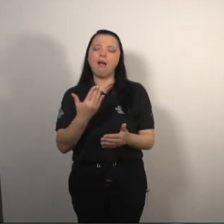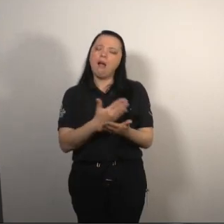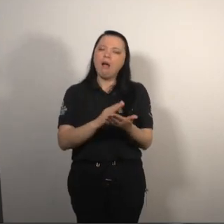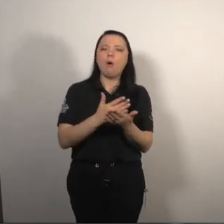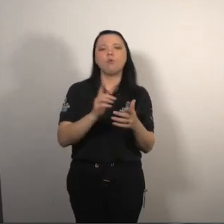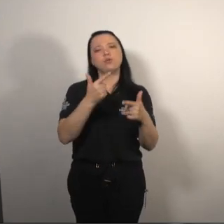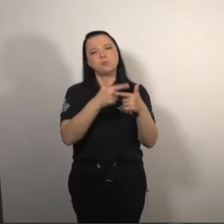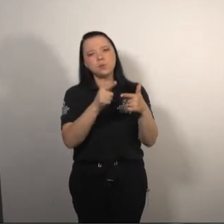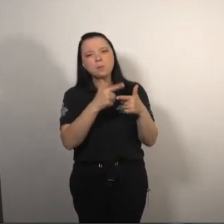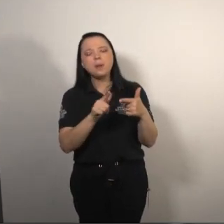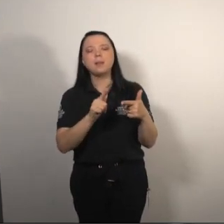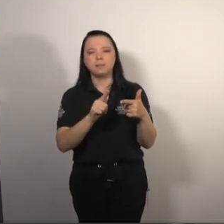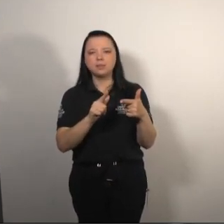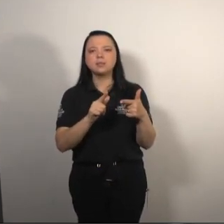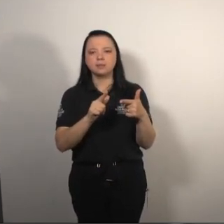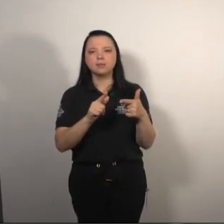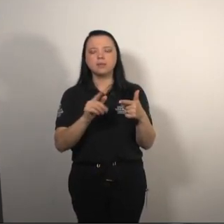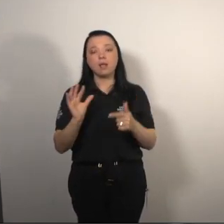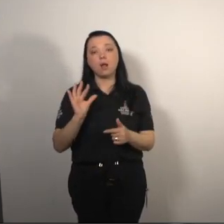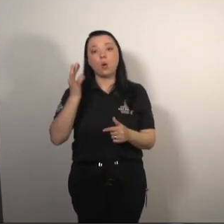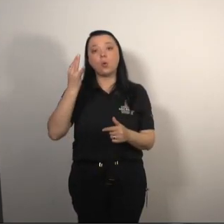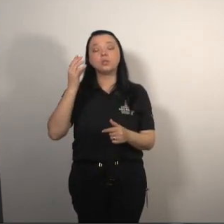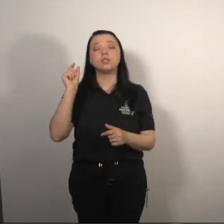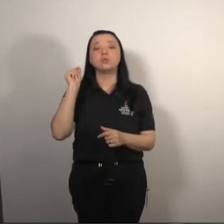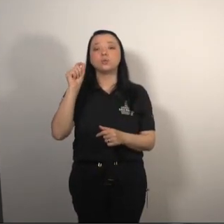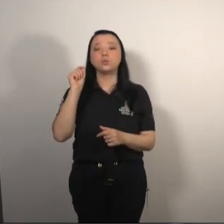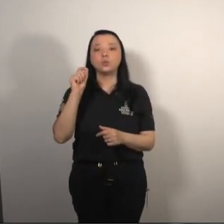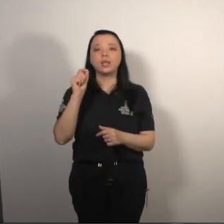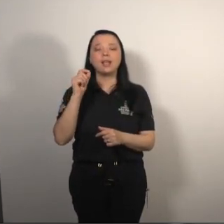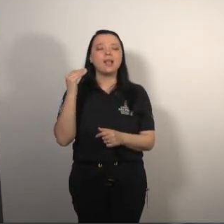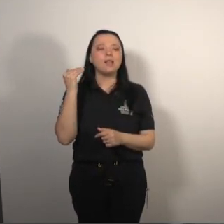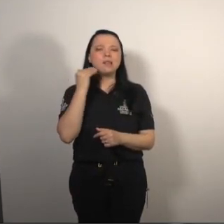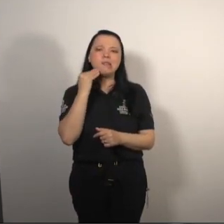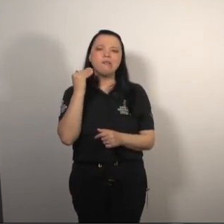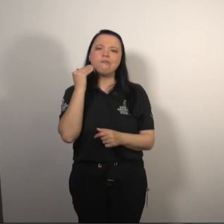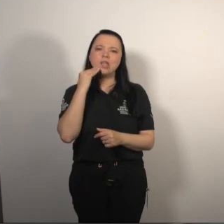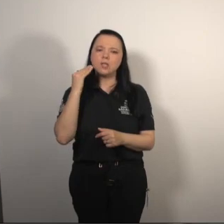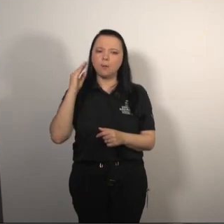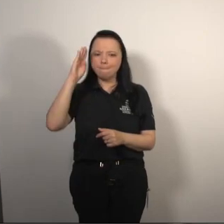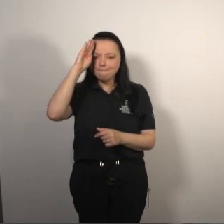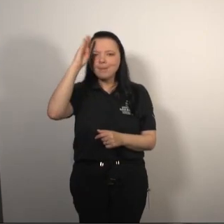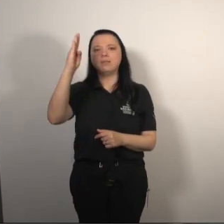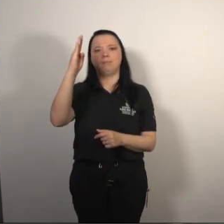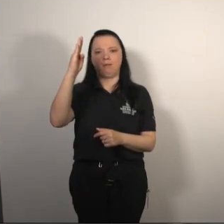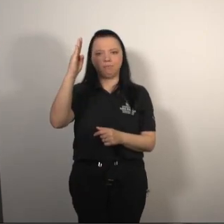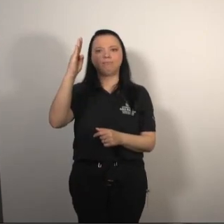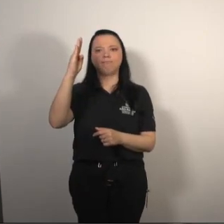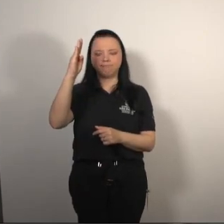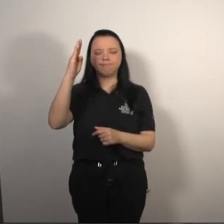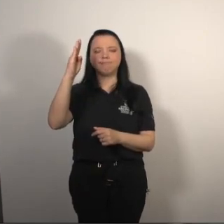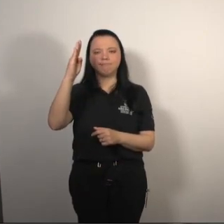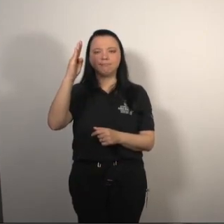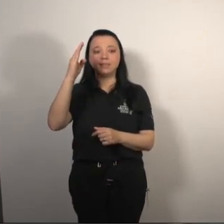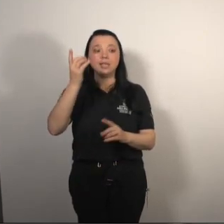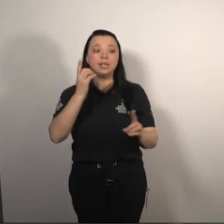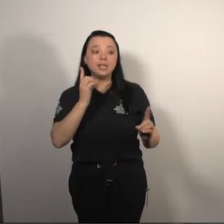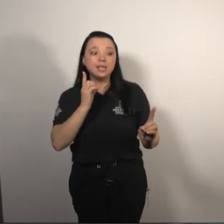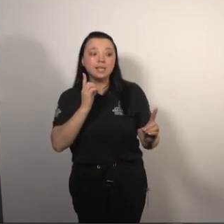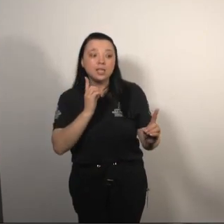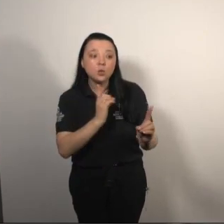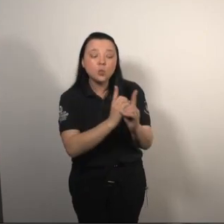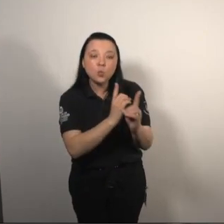patologias que são os principais defeitos, se a gente pode dizer assim, encontradas